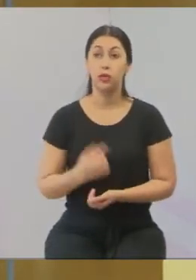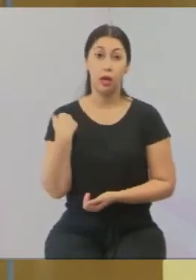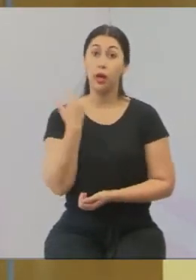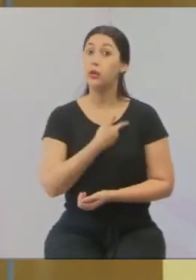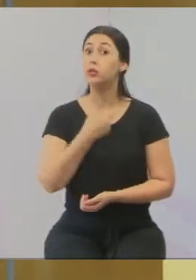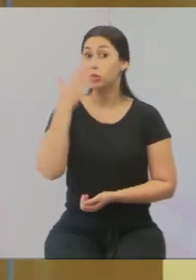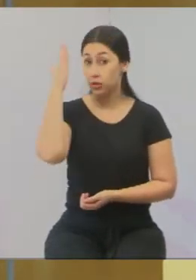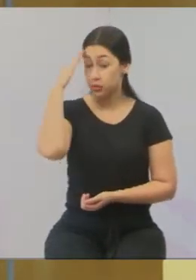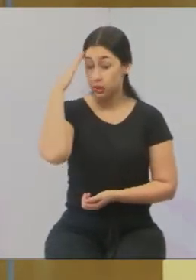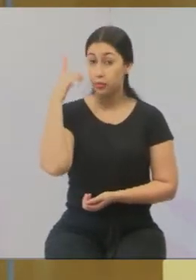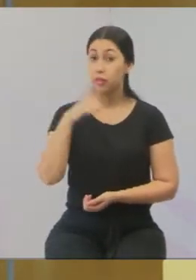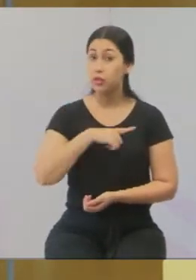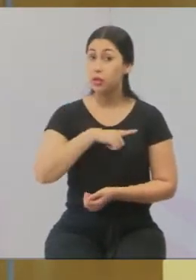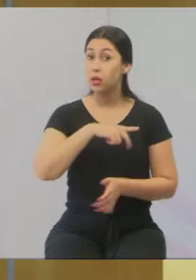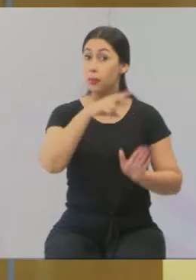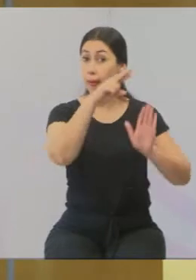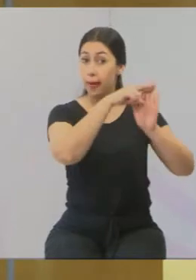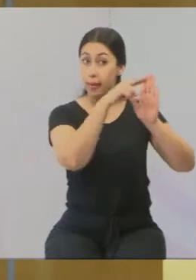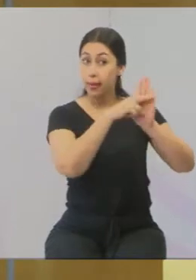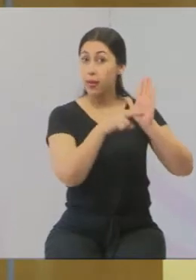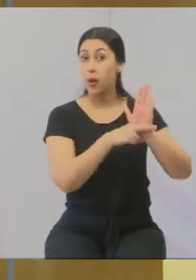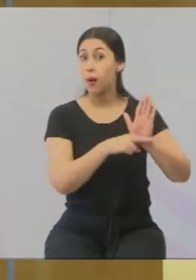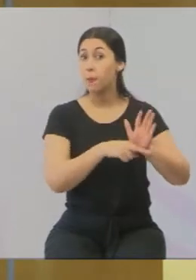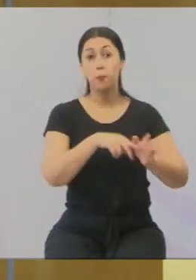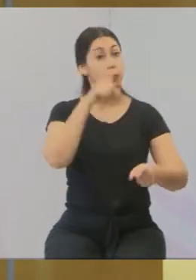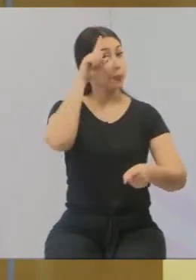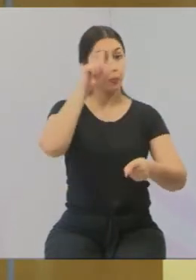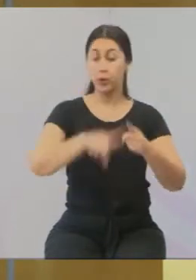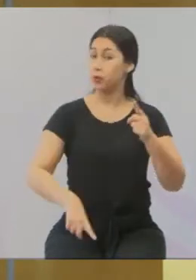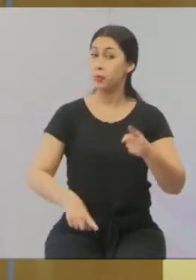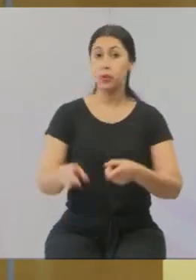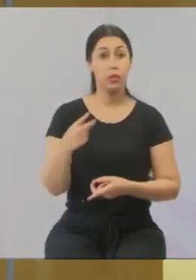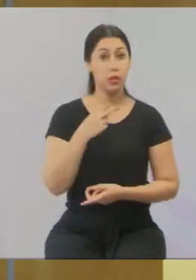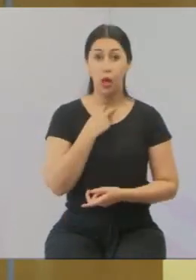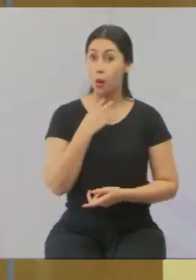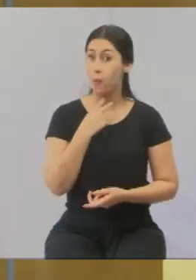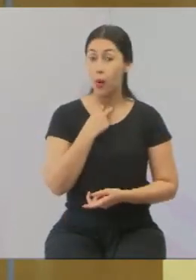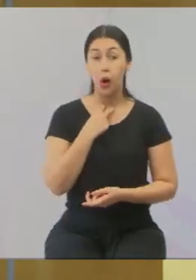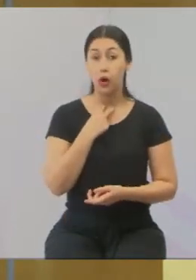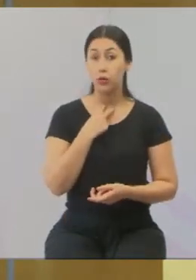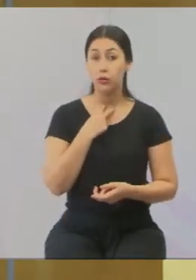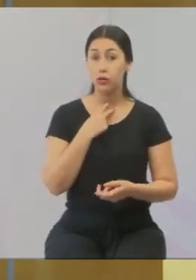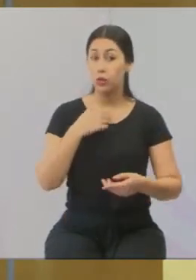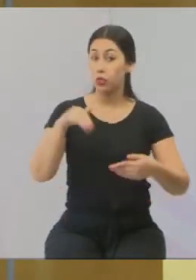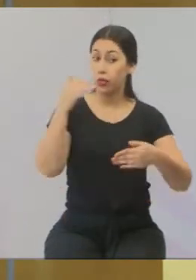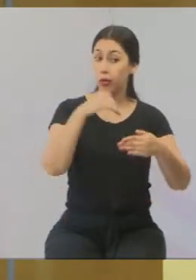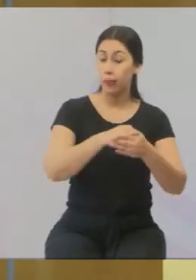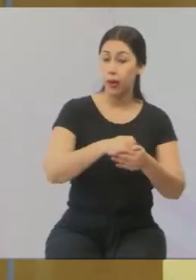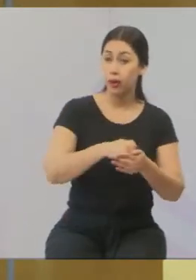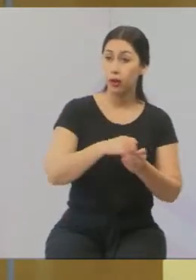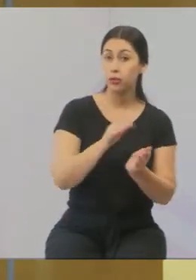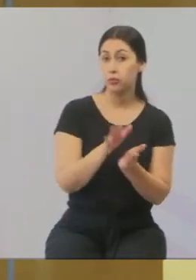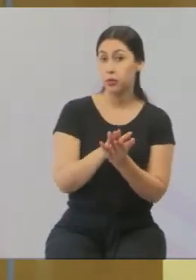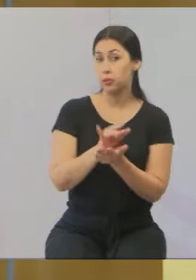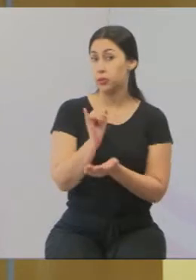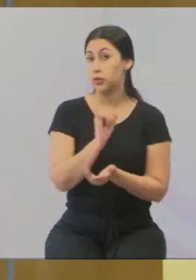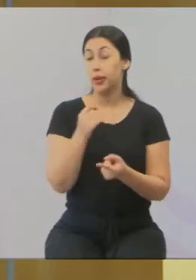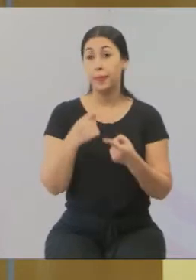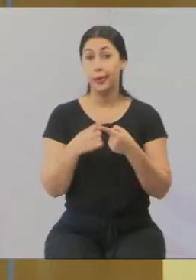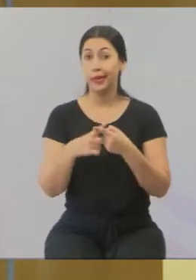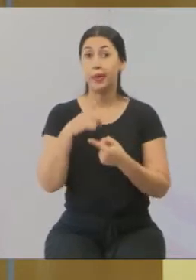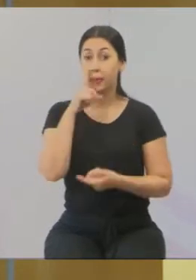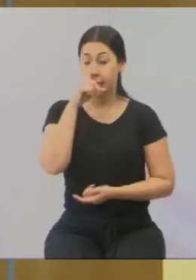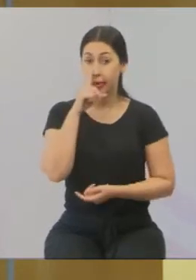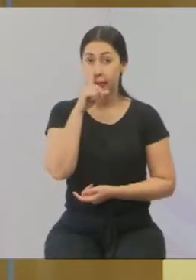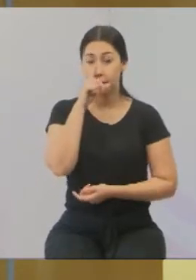uma normativa que proíbe que essas máquinas andem pelo centro da cidade por conta do risco delas.